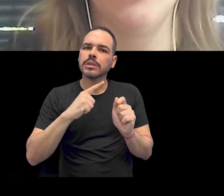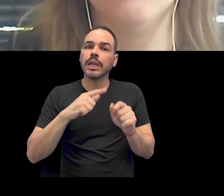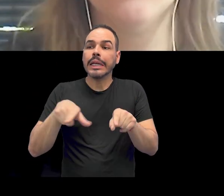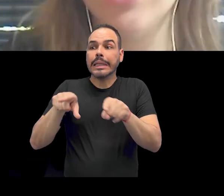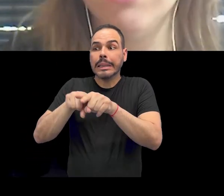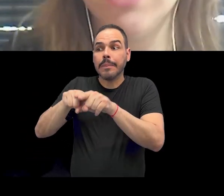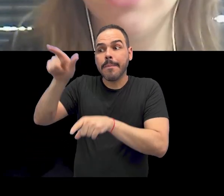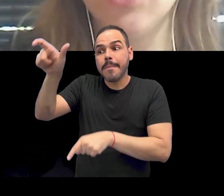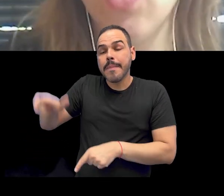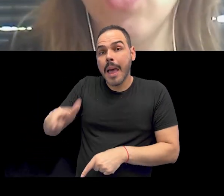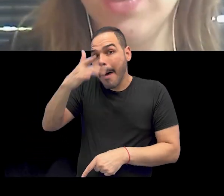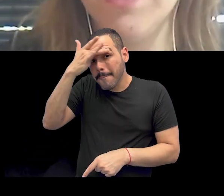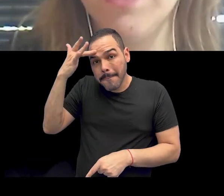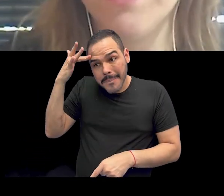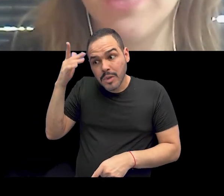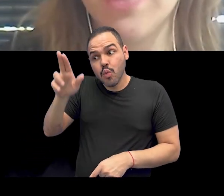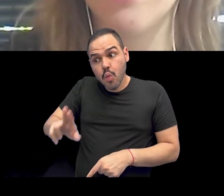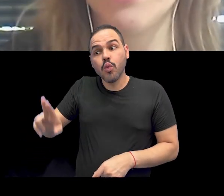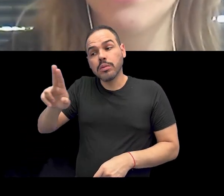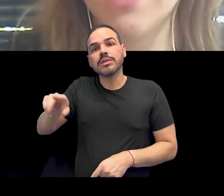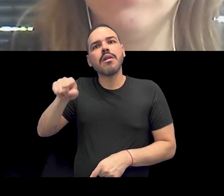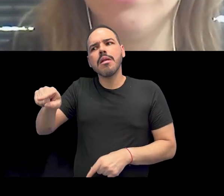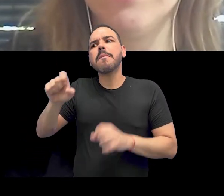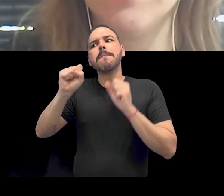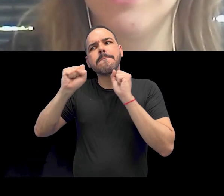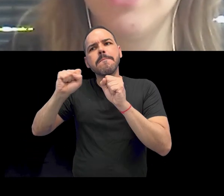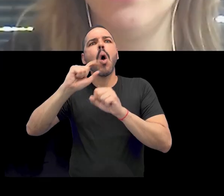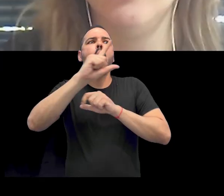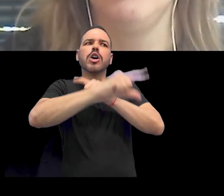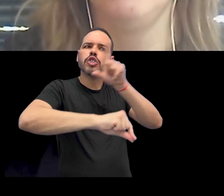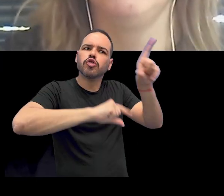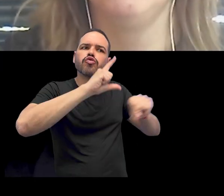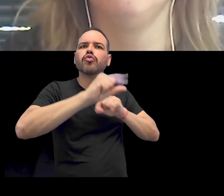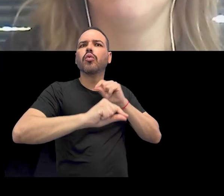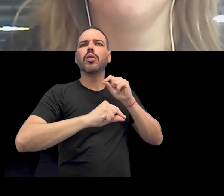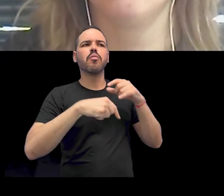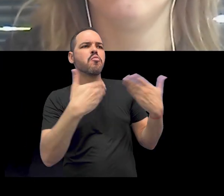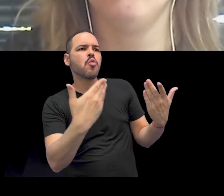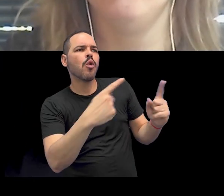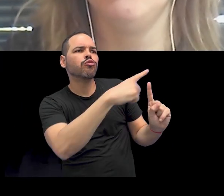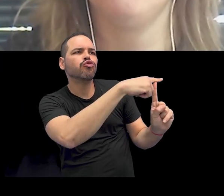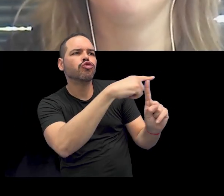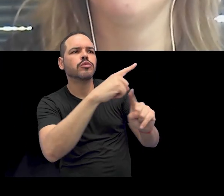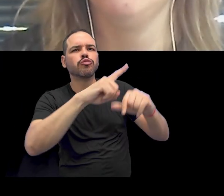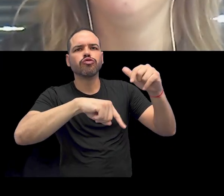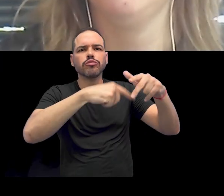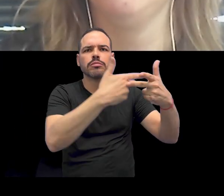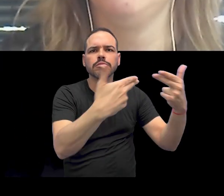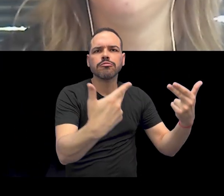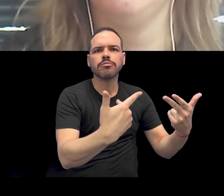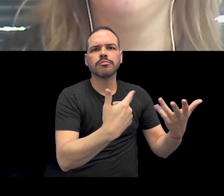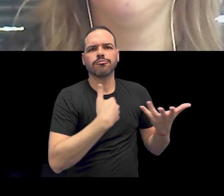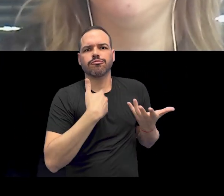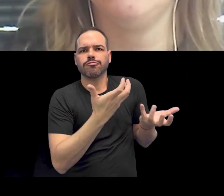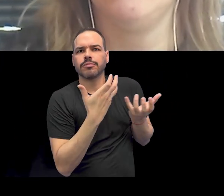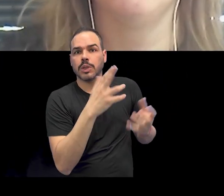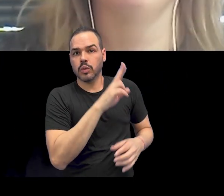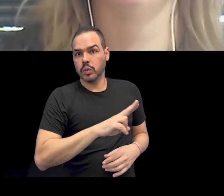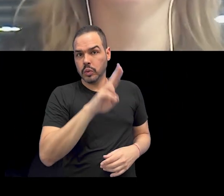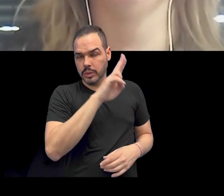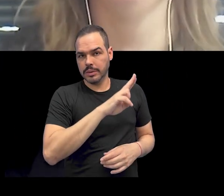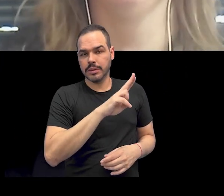parte ativa na escolha e na adaptação, né? Então, a escolha e